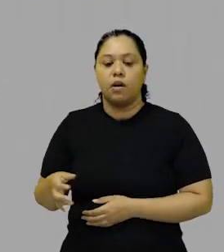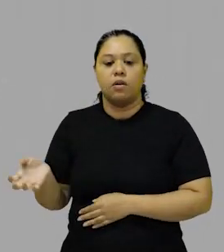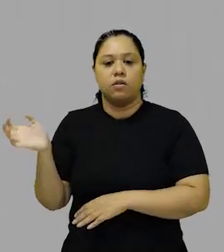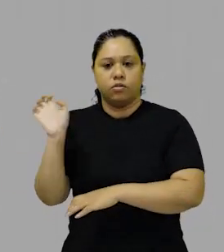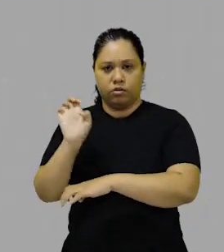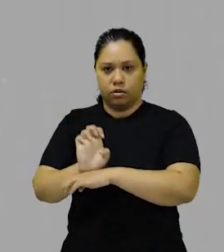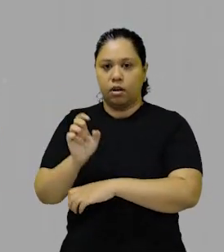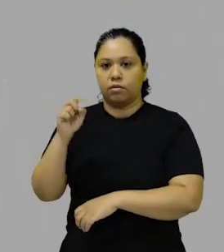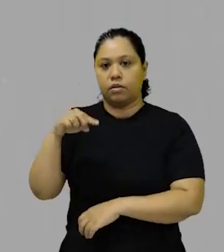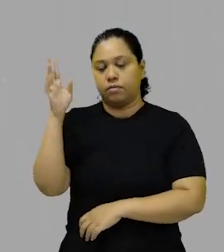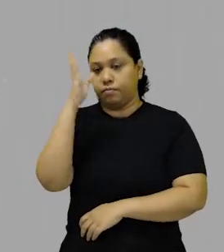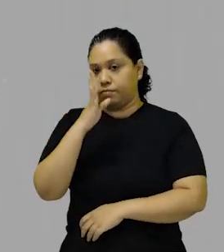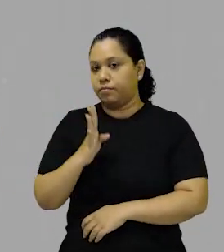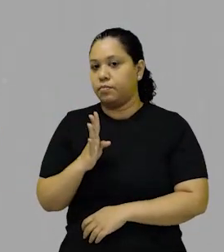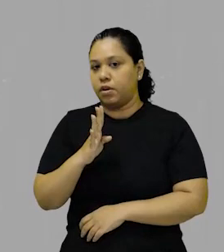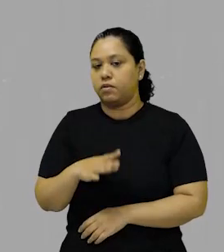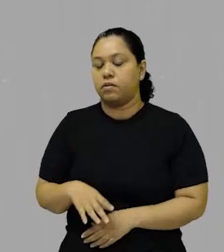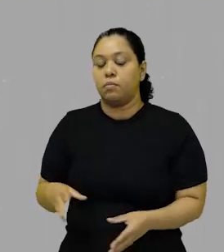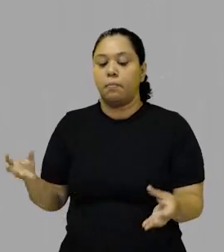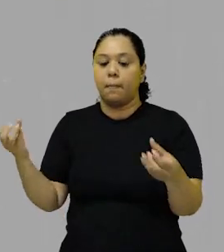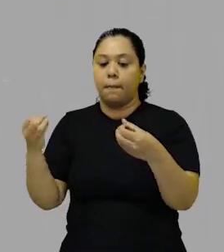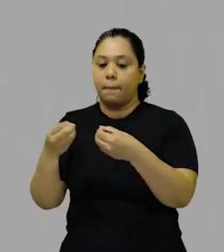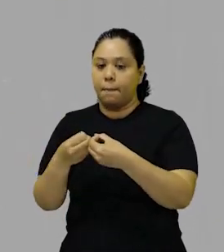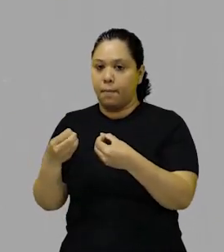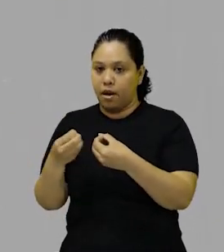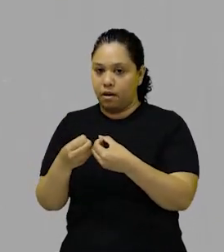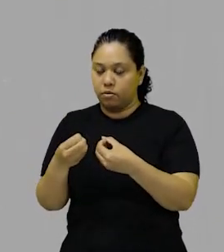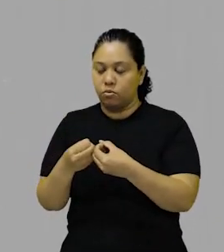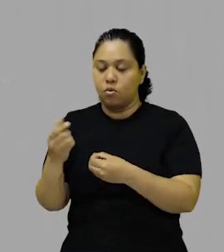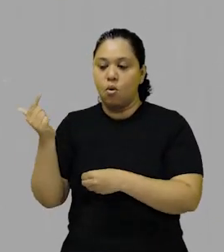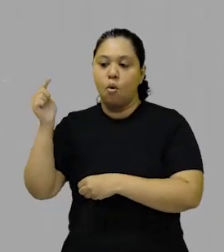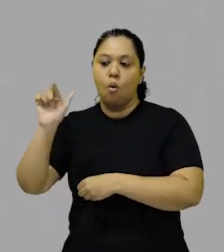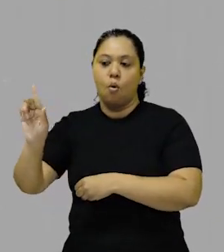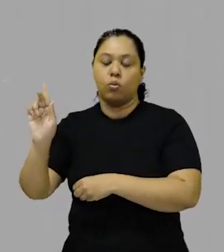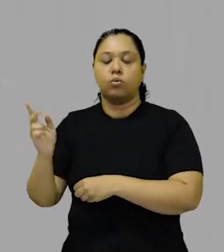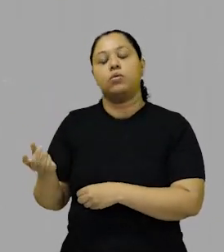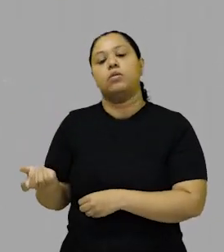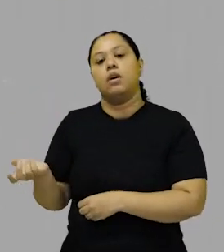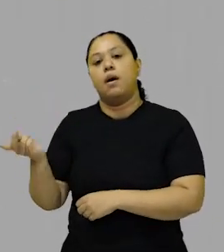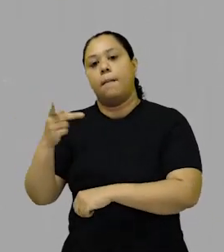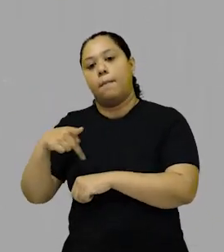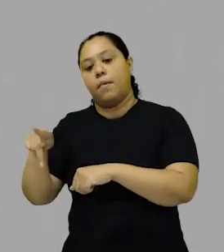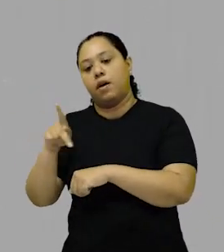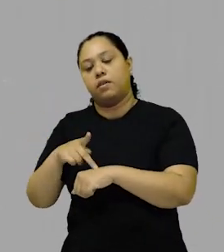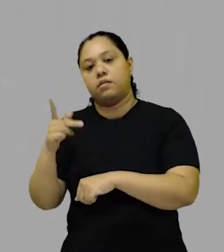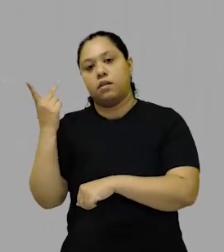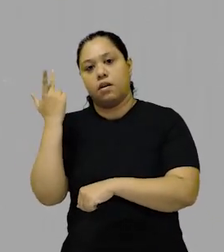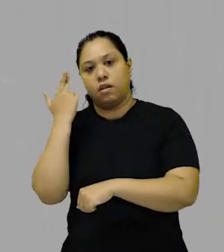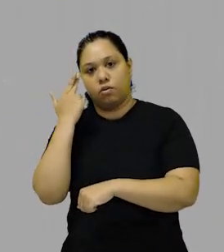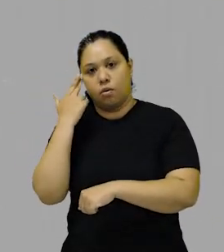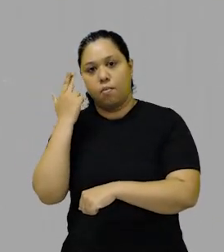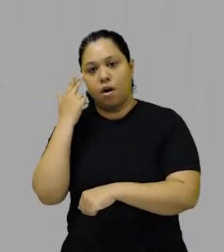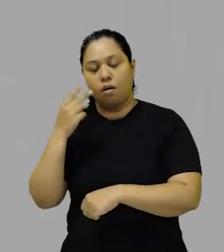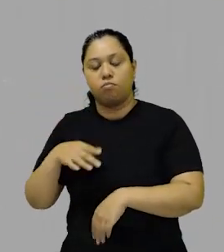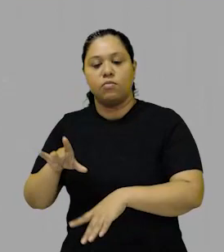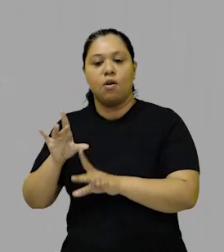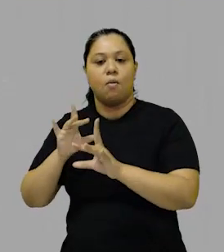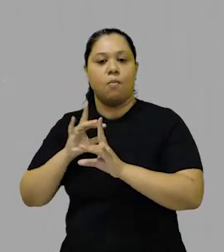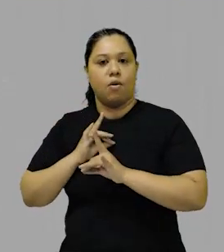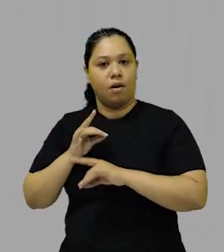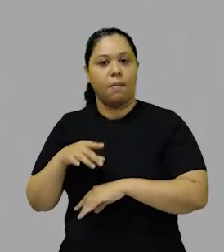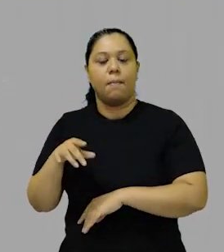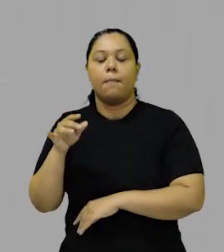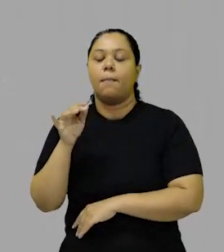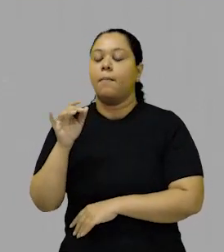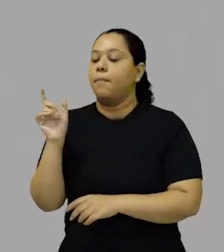estados aqui no Brasil, que se faz fronteira com outros países, é comum você incorporar palavras que são